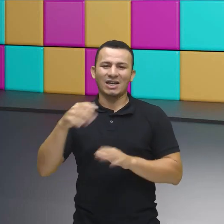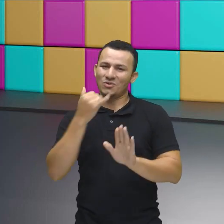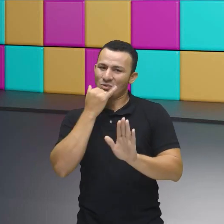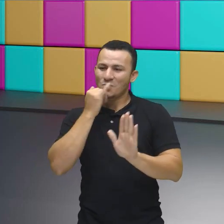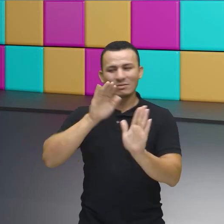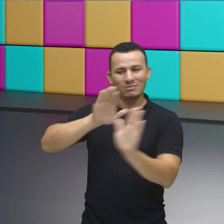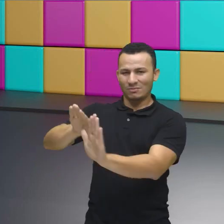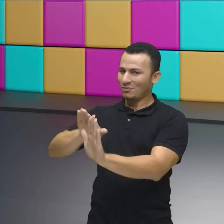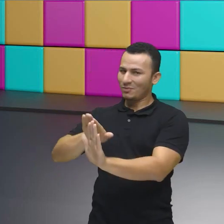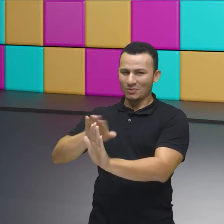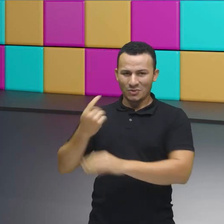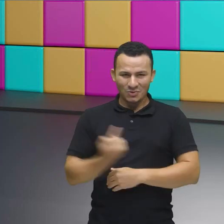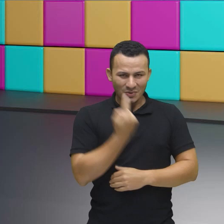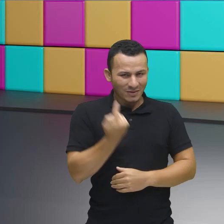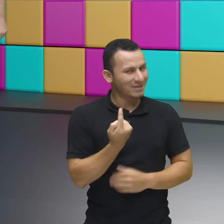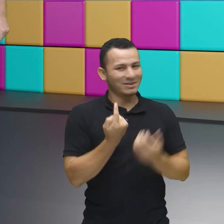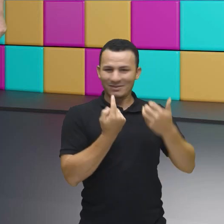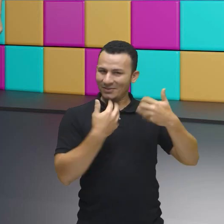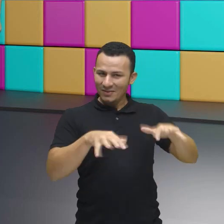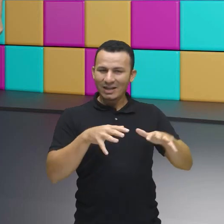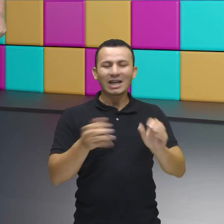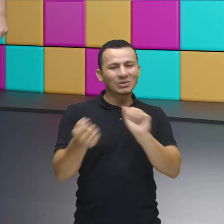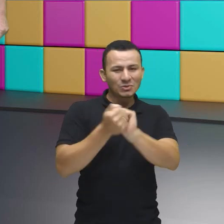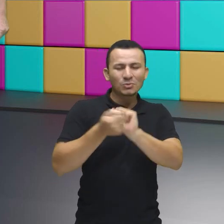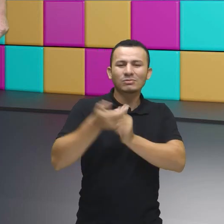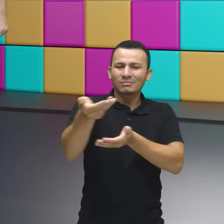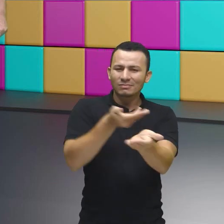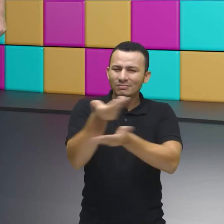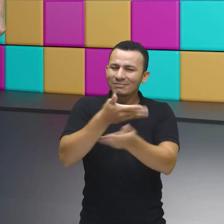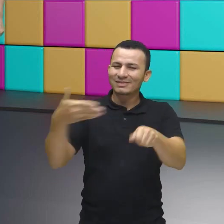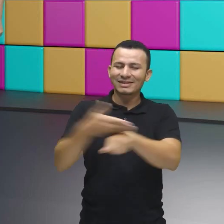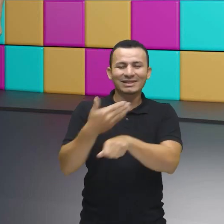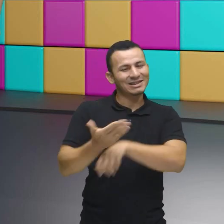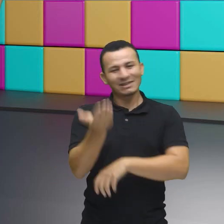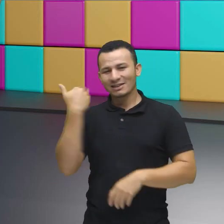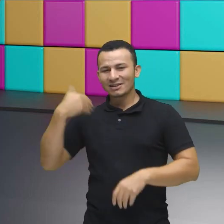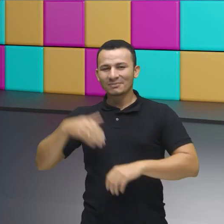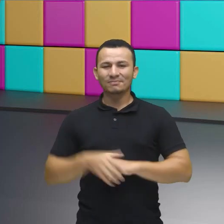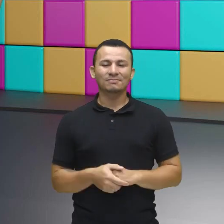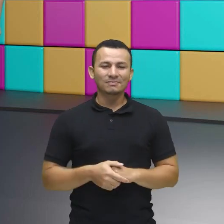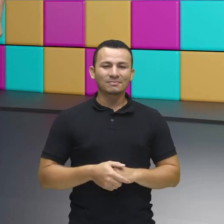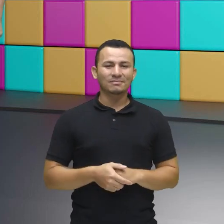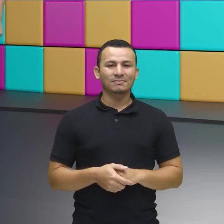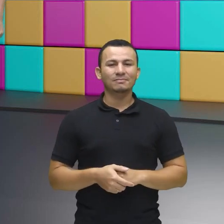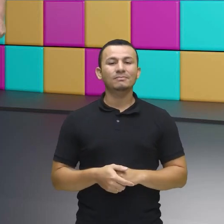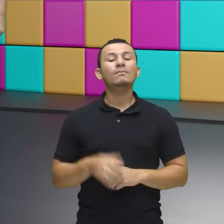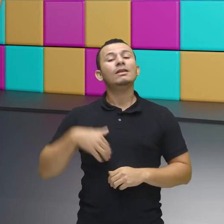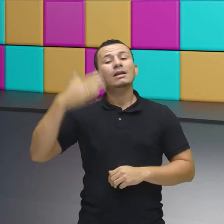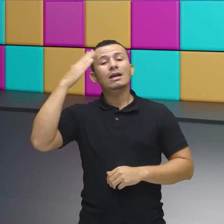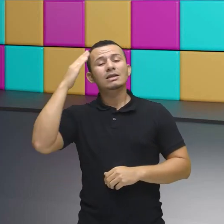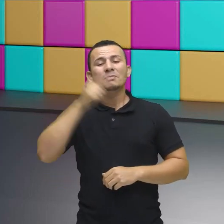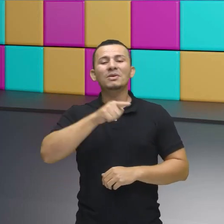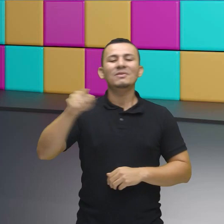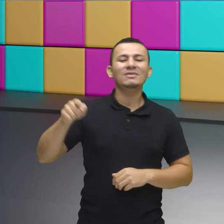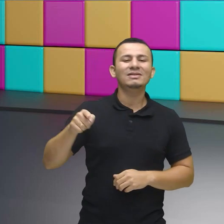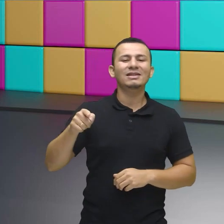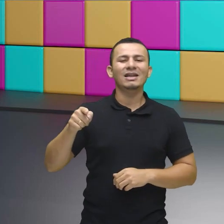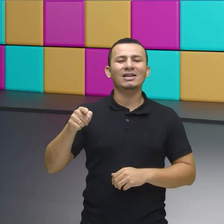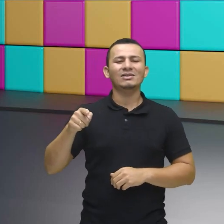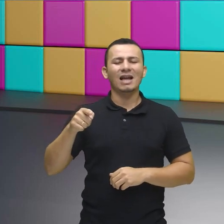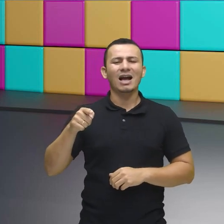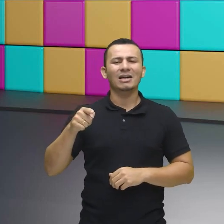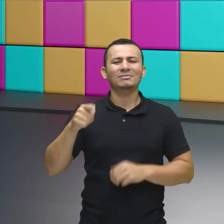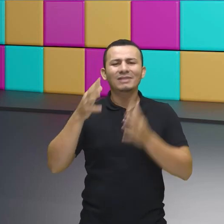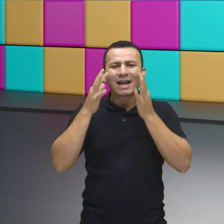ficar abandonada aqui. Respondam aí, vamos lá, participem, por favor, vamos ver quem é que está tão assim,